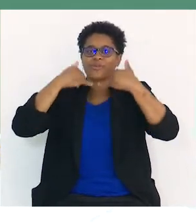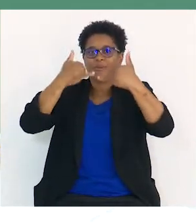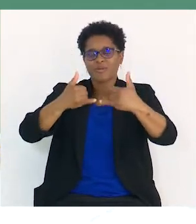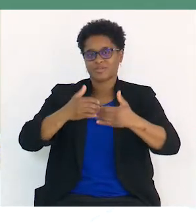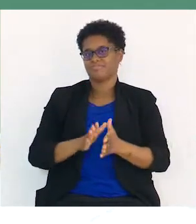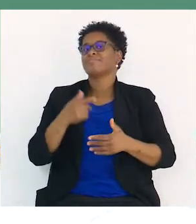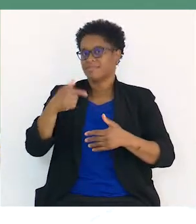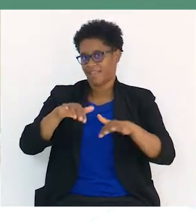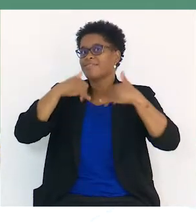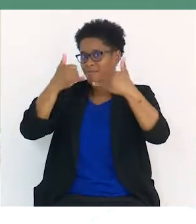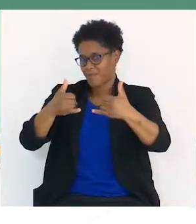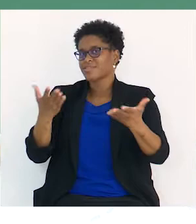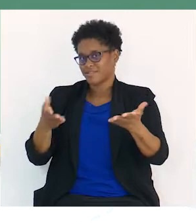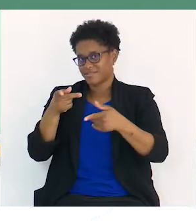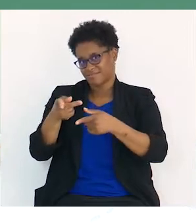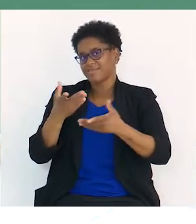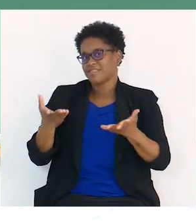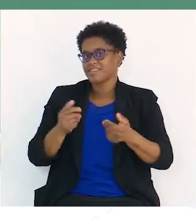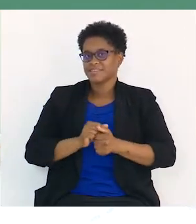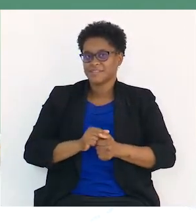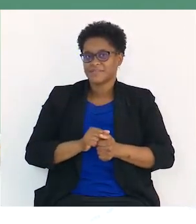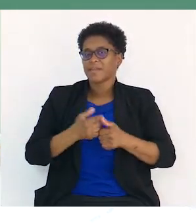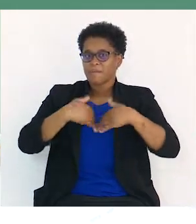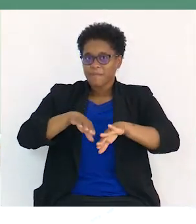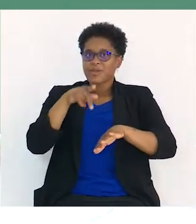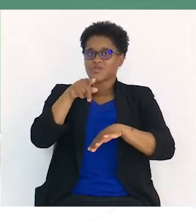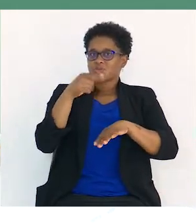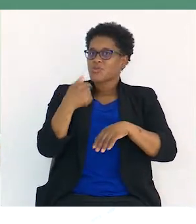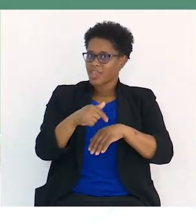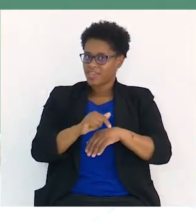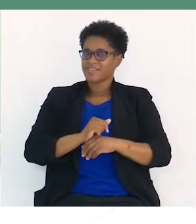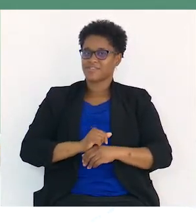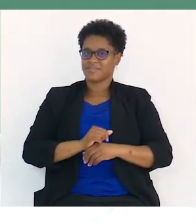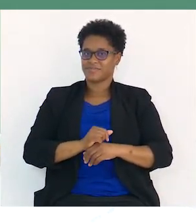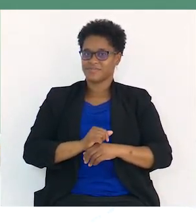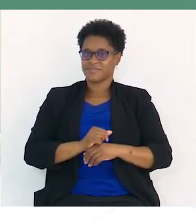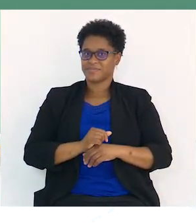Está depois, não é assim? Repara, está aqui. Mas tu tens a